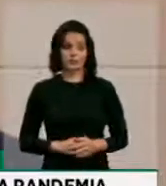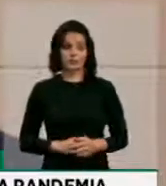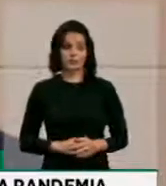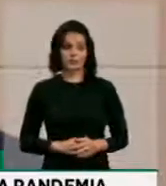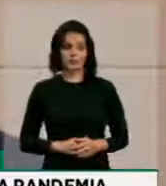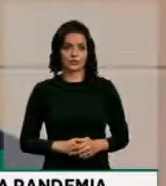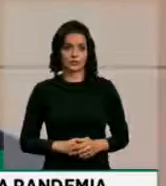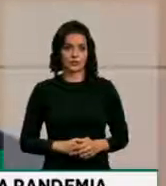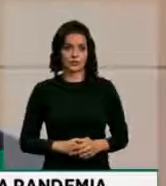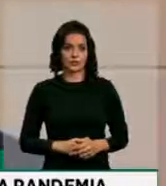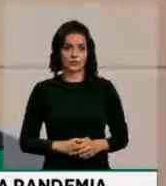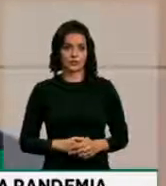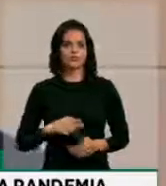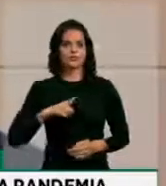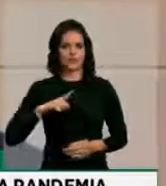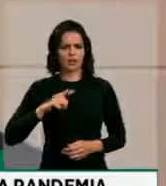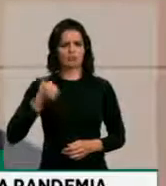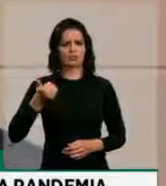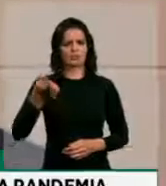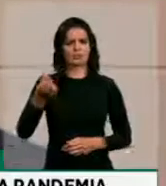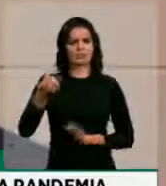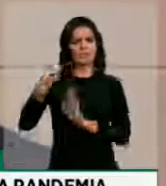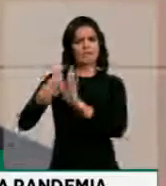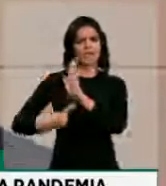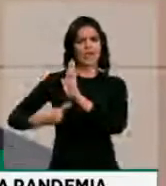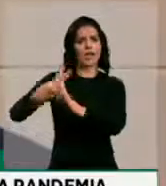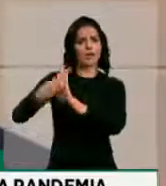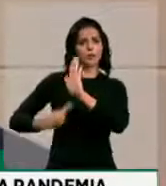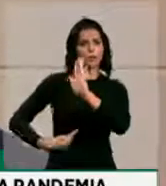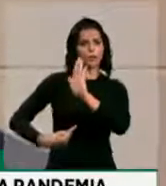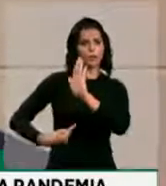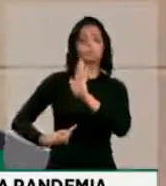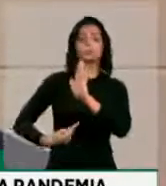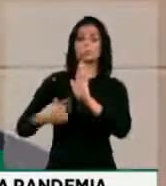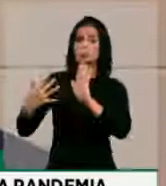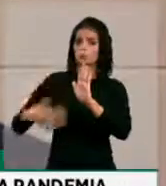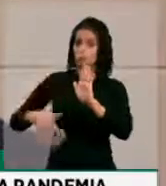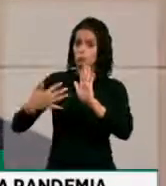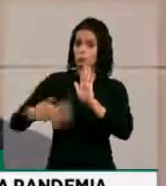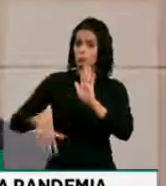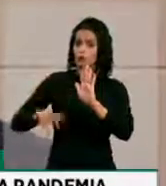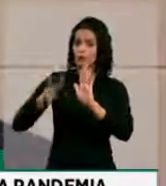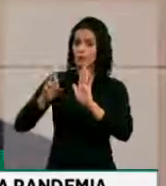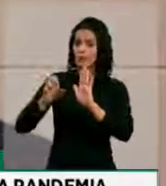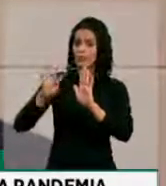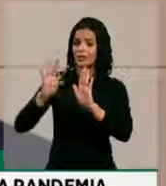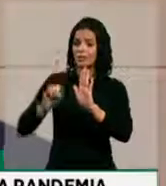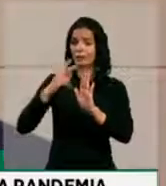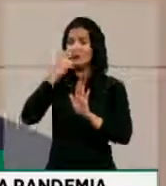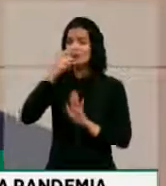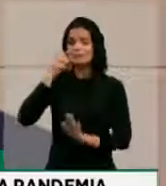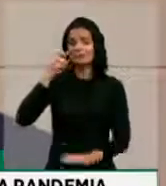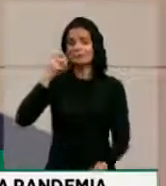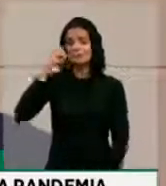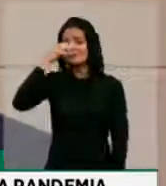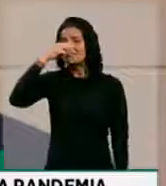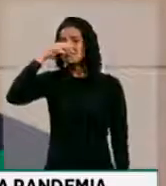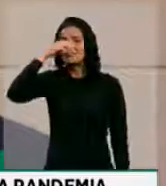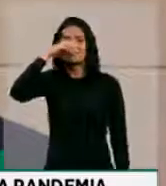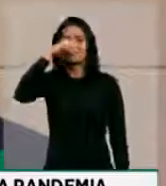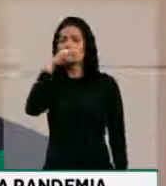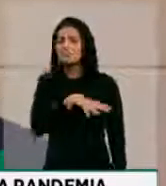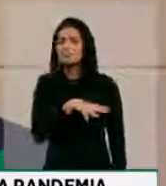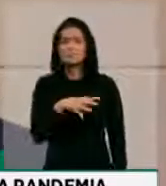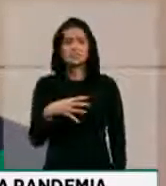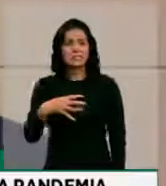apôs 16 vetos. São vetos de 16 dispositivos. É de uma truculência, de uma